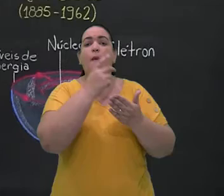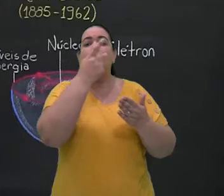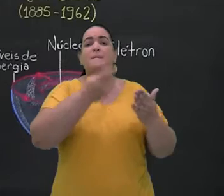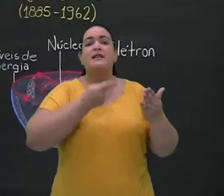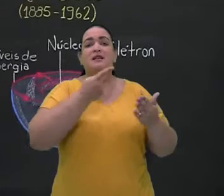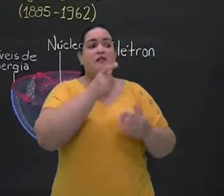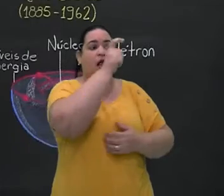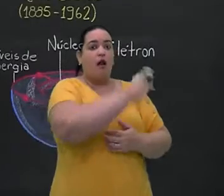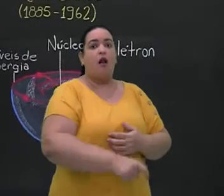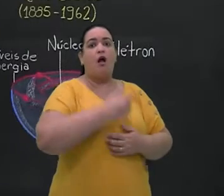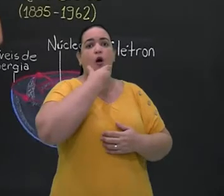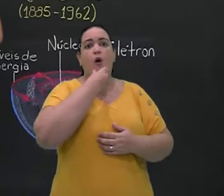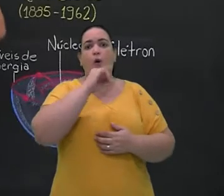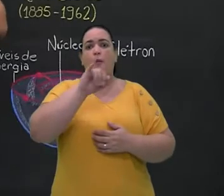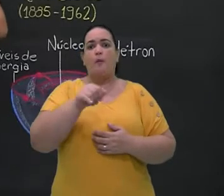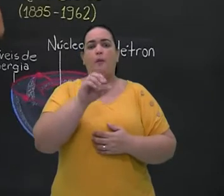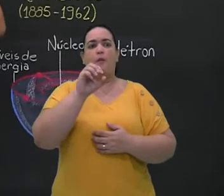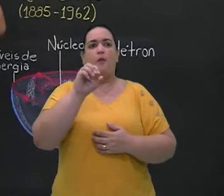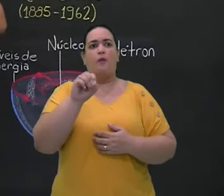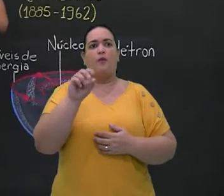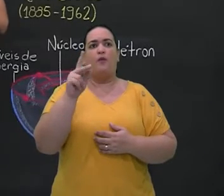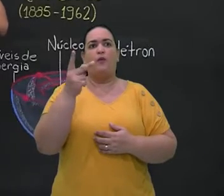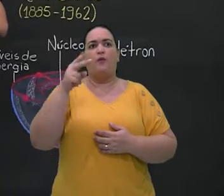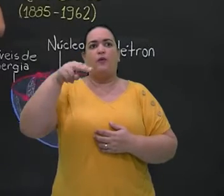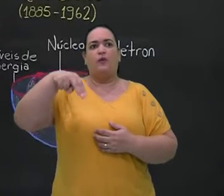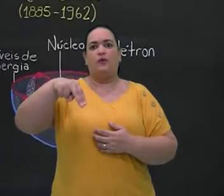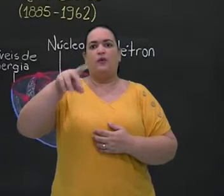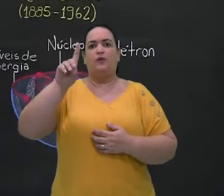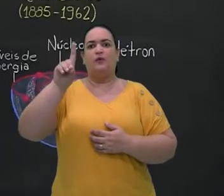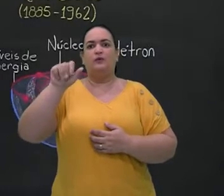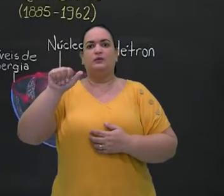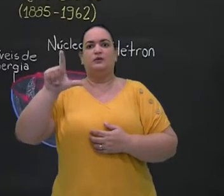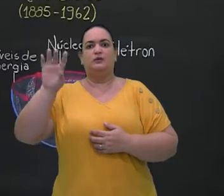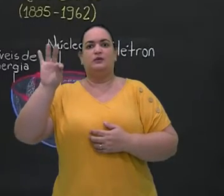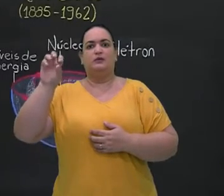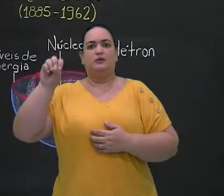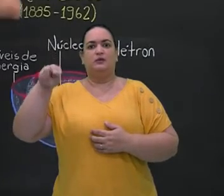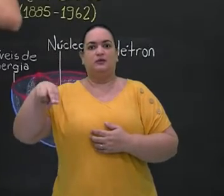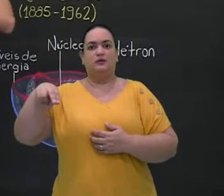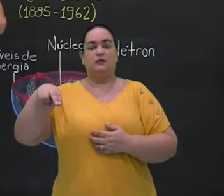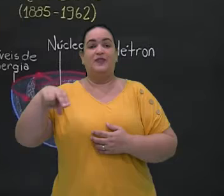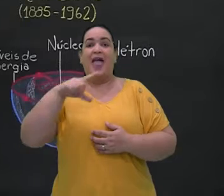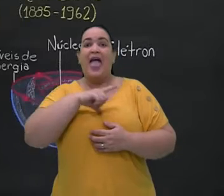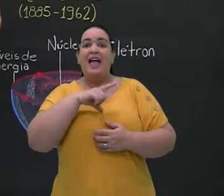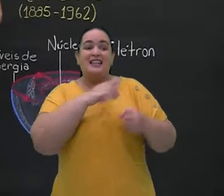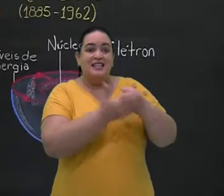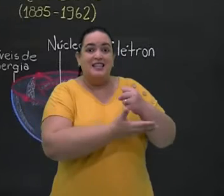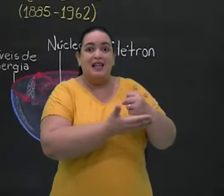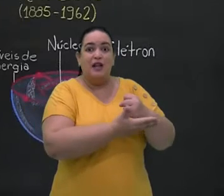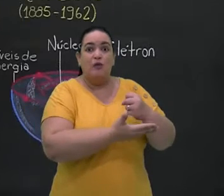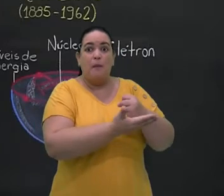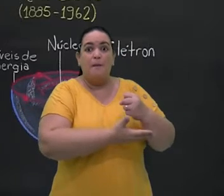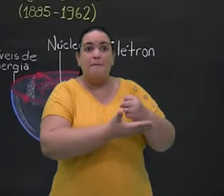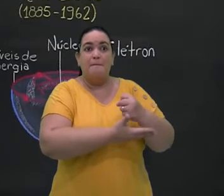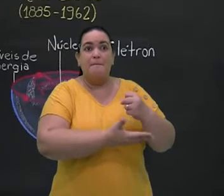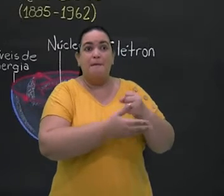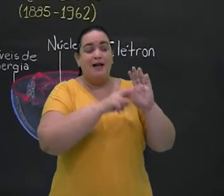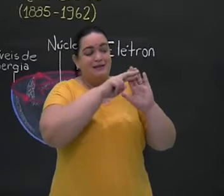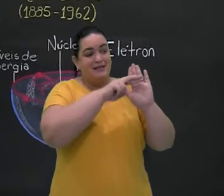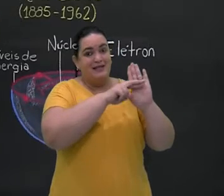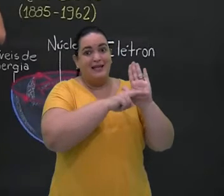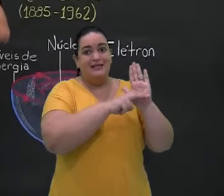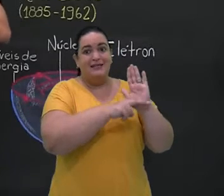vocês falando de John Dalton, tá? John Dalton, baseado nas leis das transformações